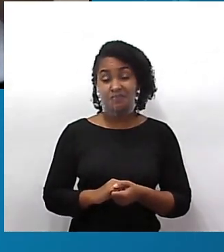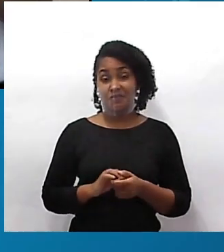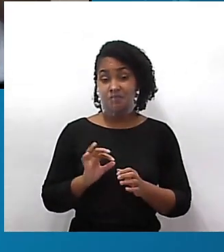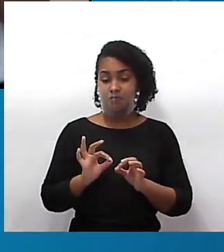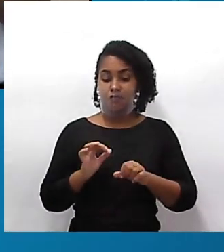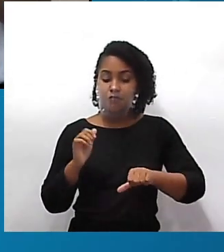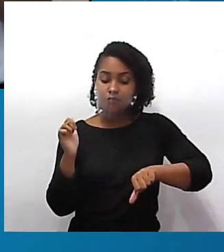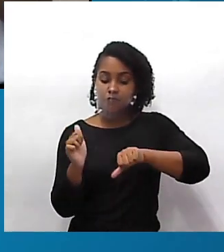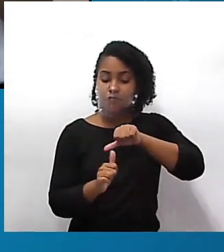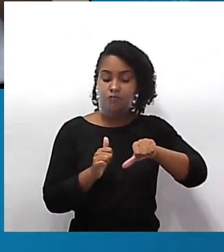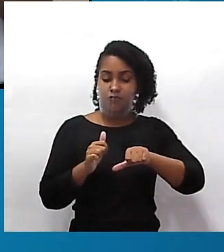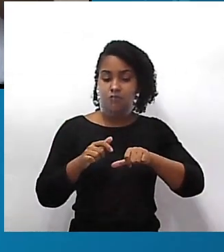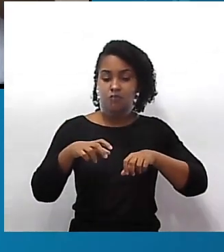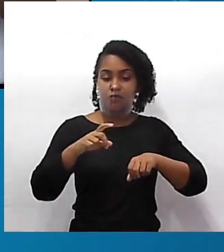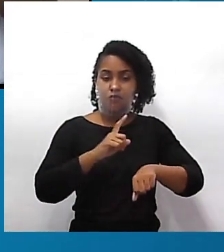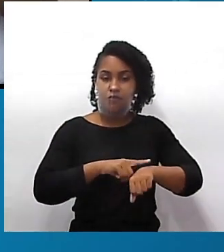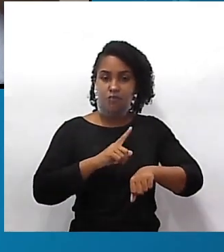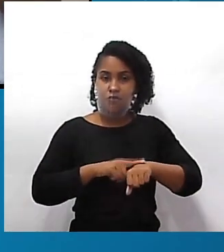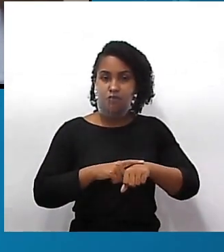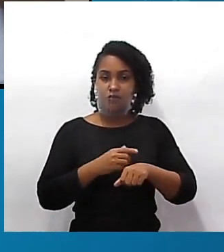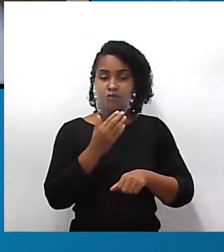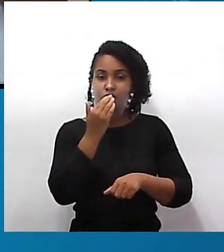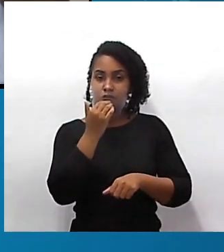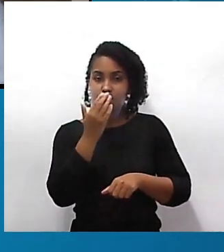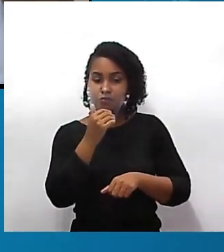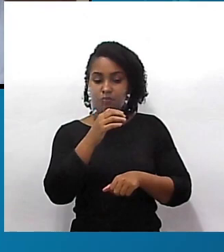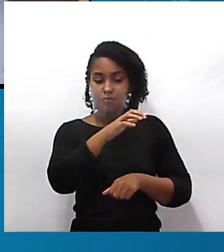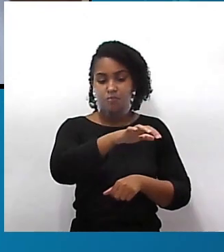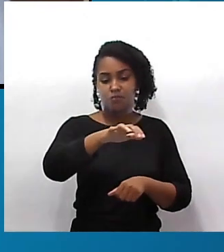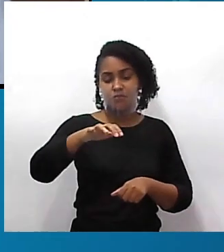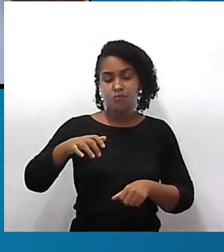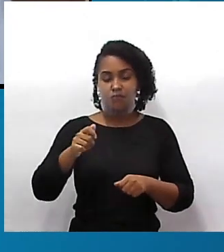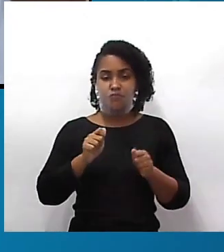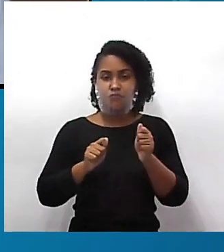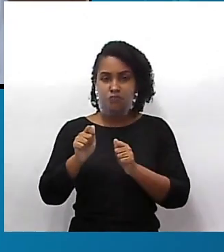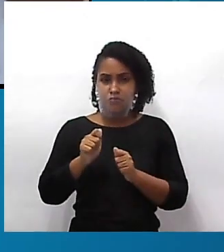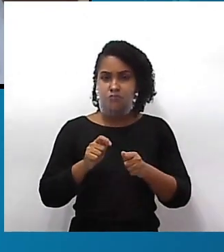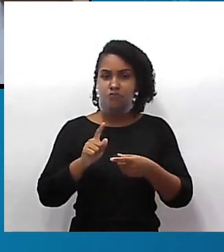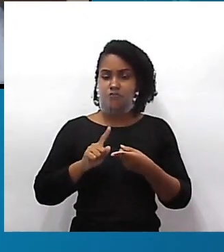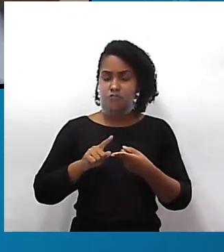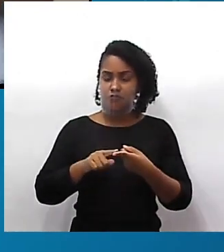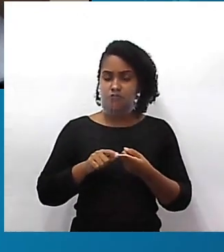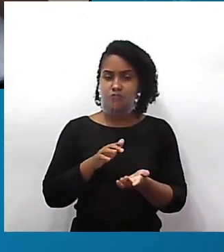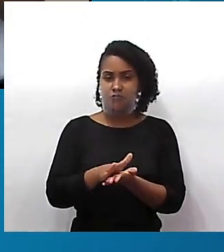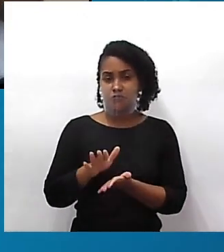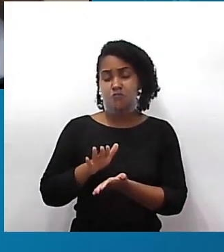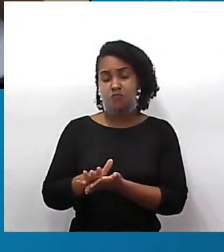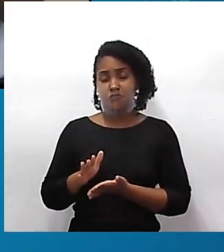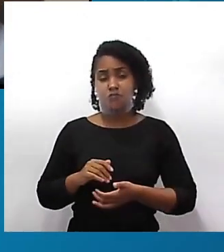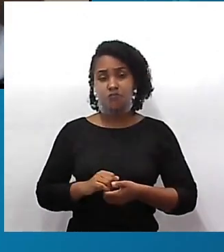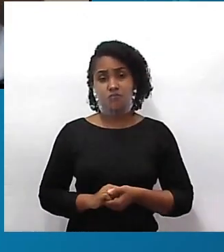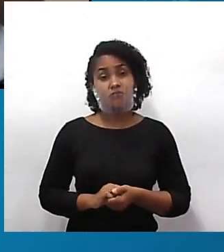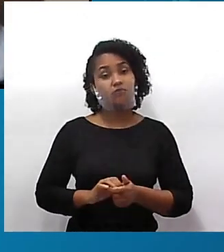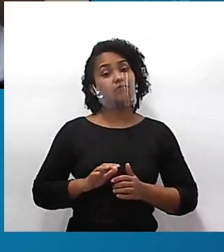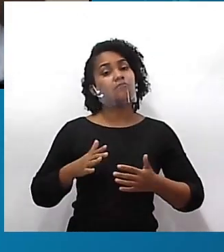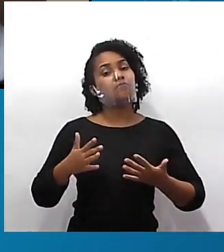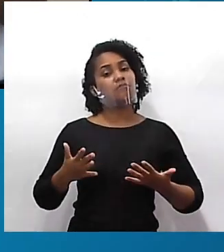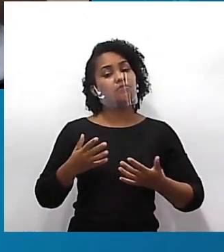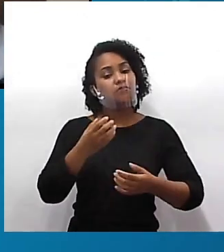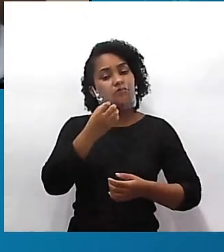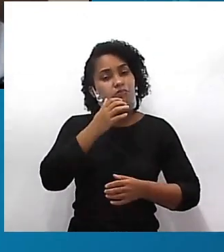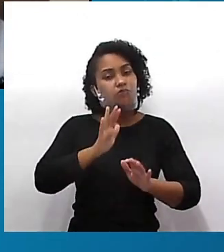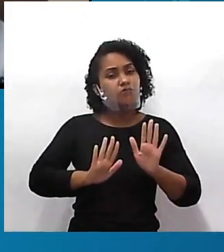rodízio dos funcionários no refeitório e nos setores administrativo e produção. Bem, muito cuidado na questão